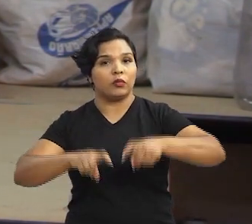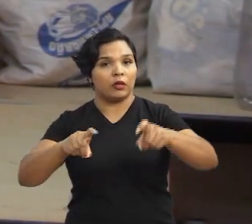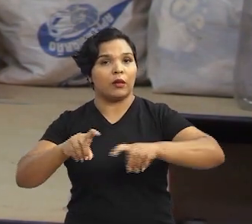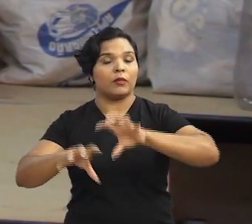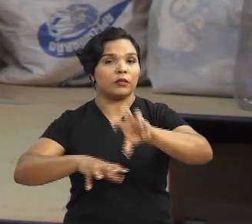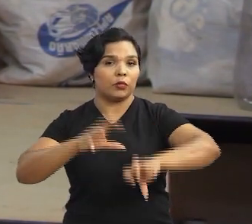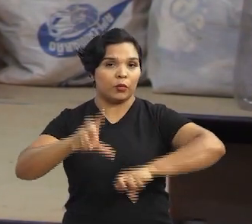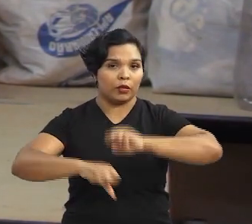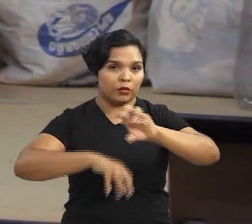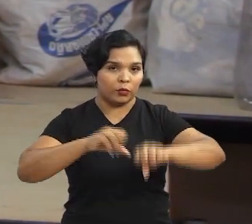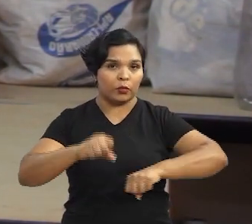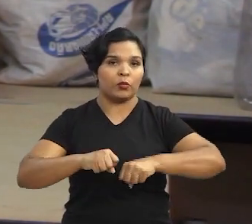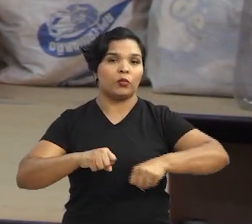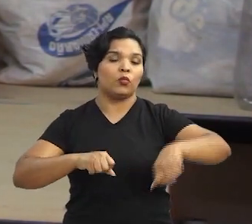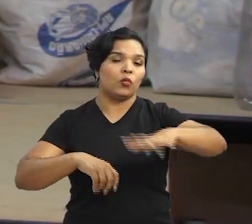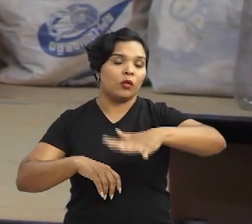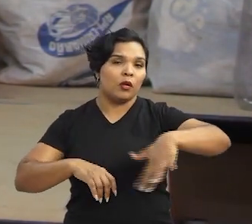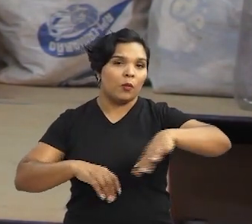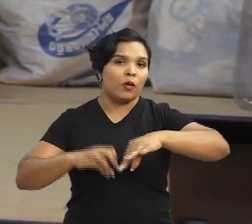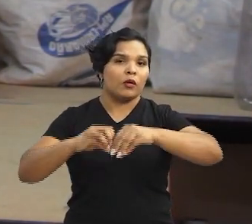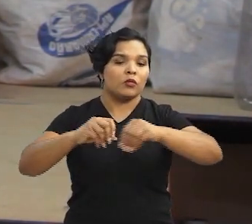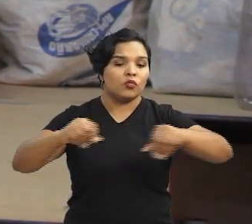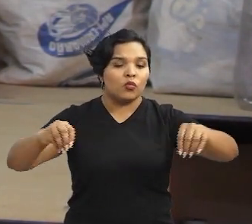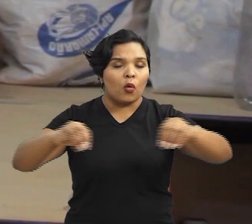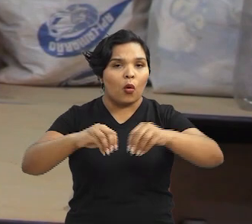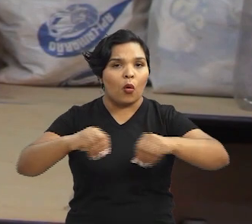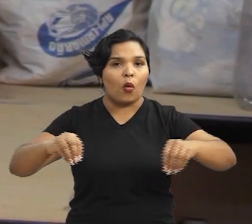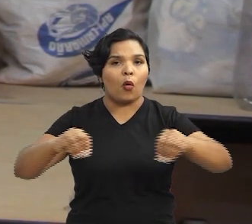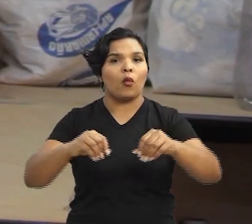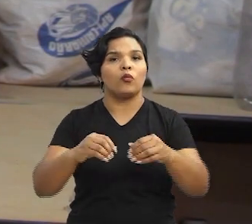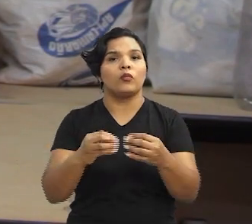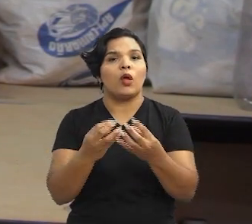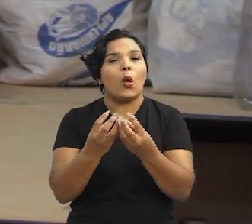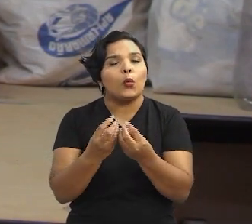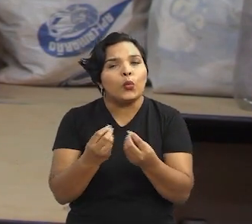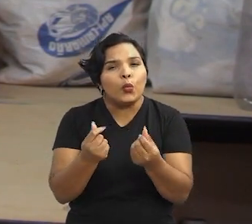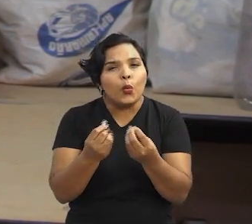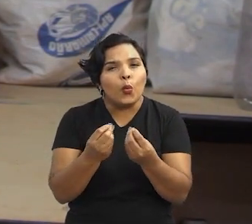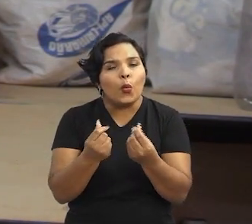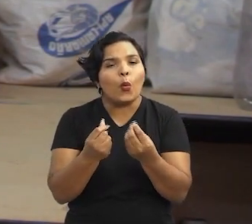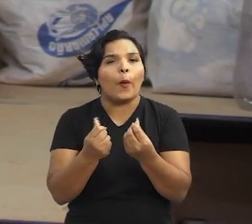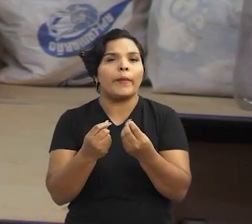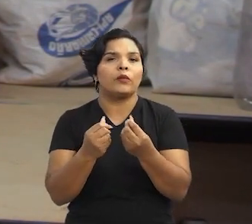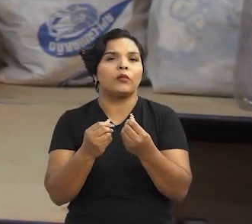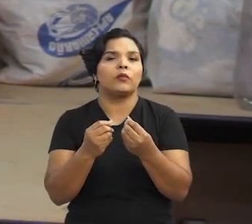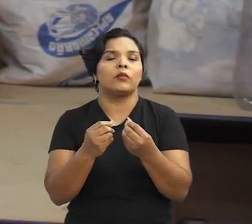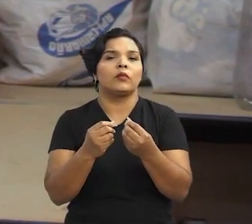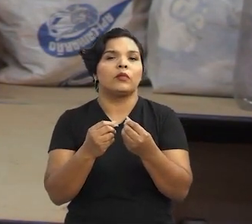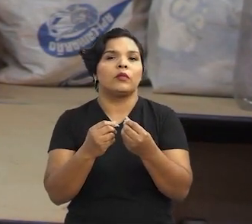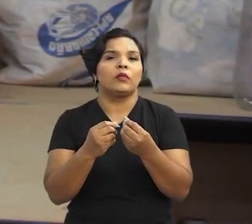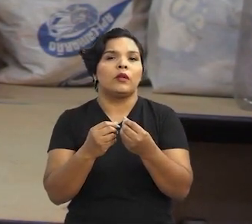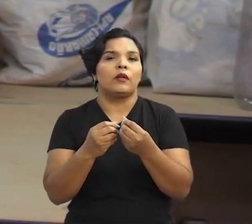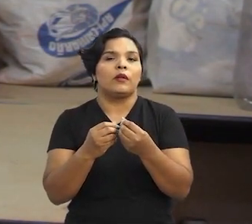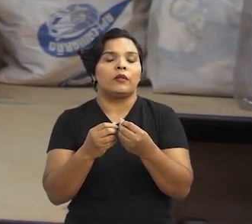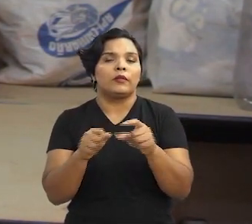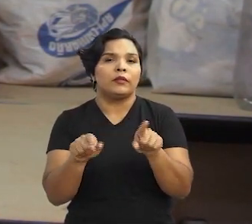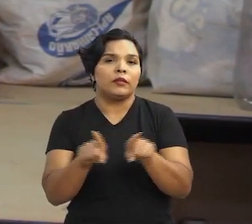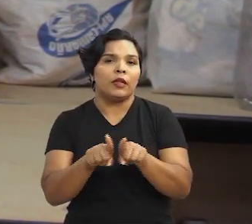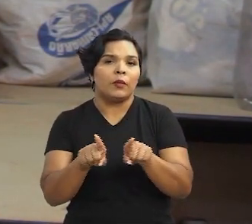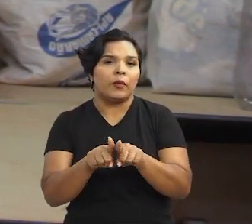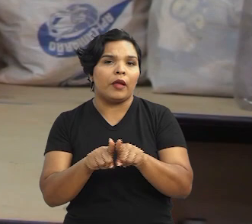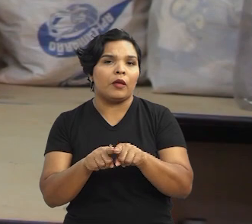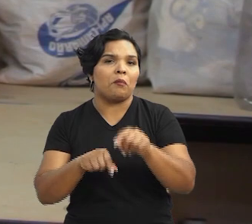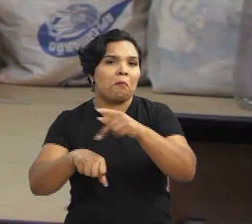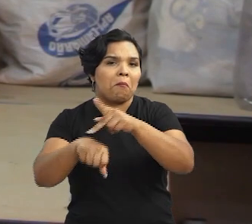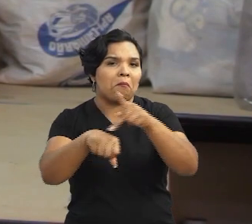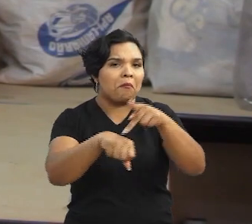de campo, que a gente coletou em campo. Esse solo chega para a gente úmido, com resto de raízes,